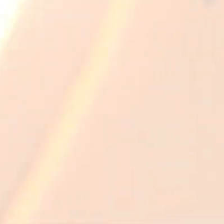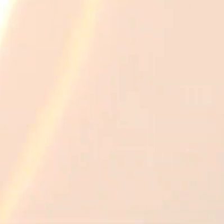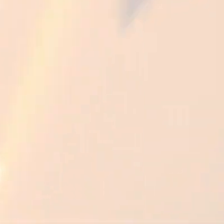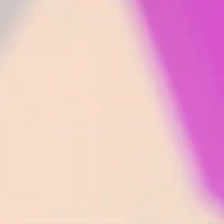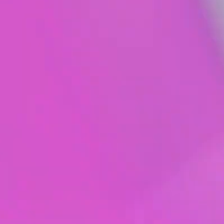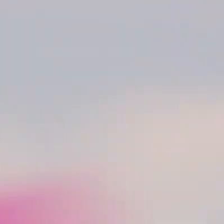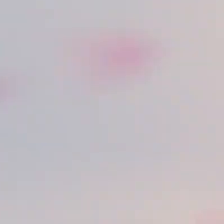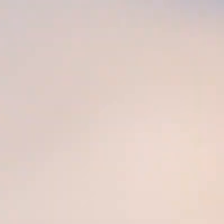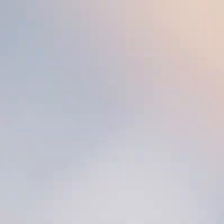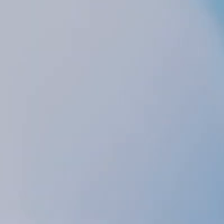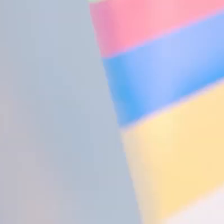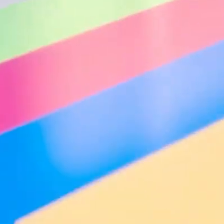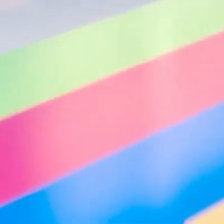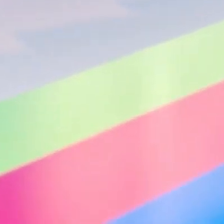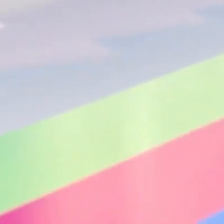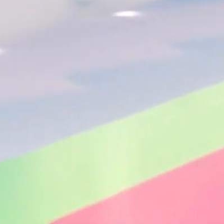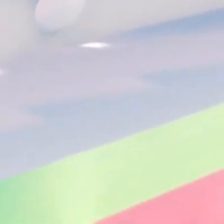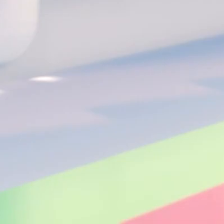aprender, lugar para